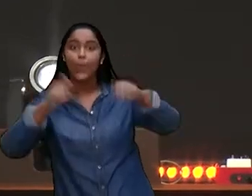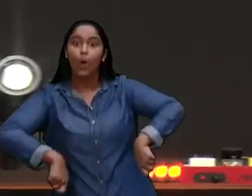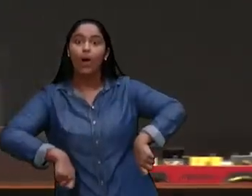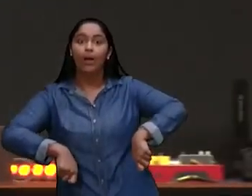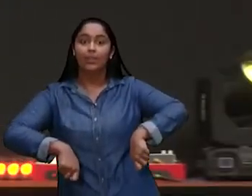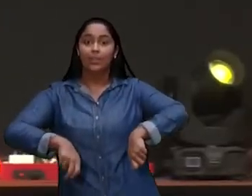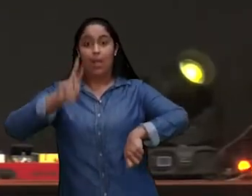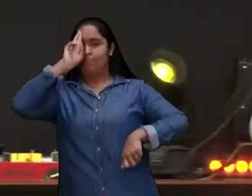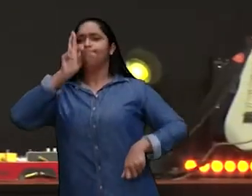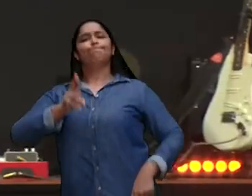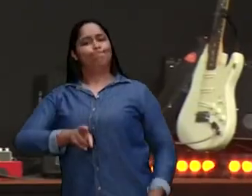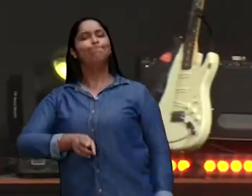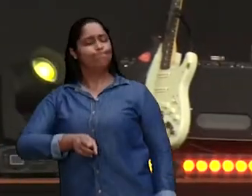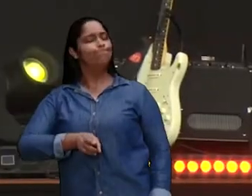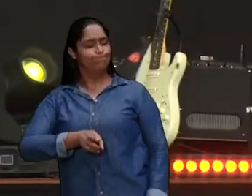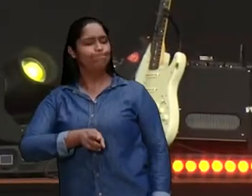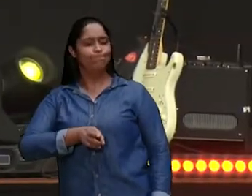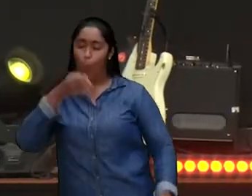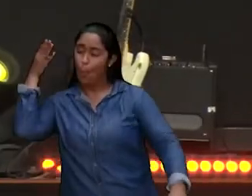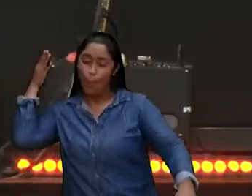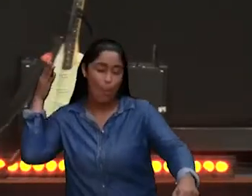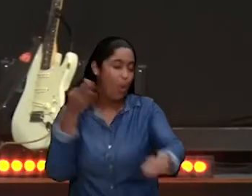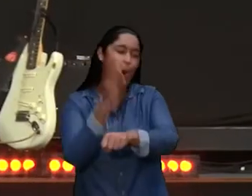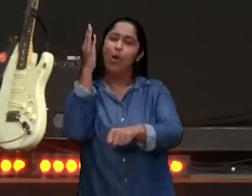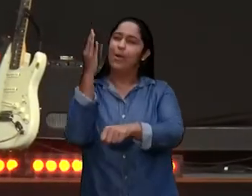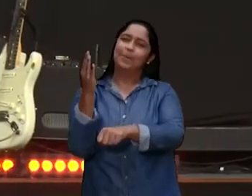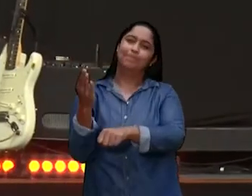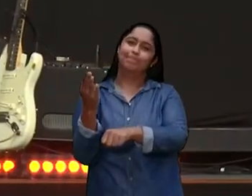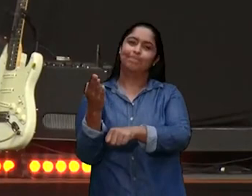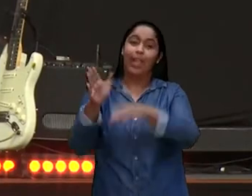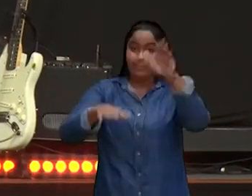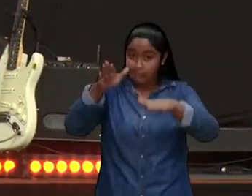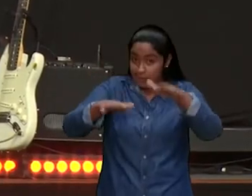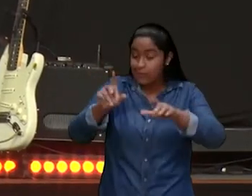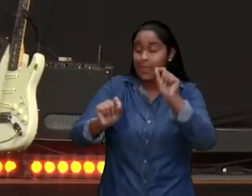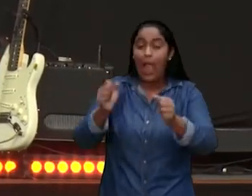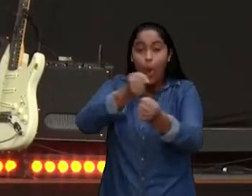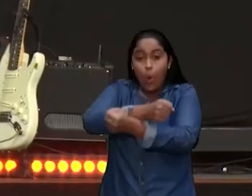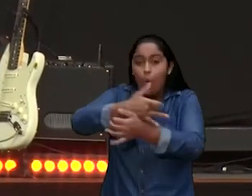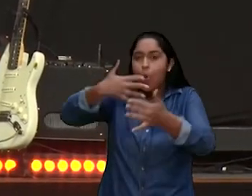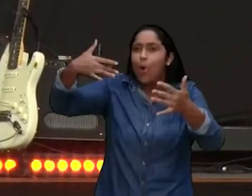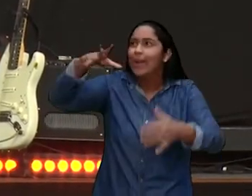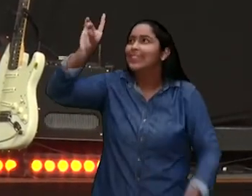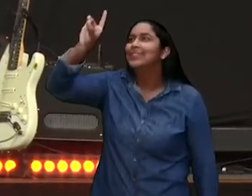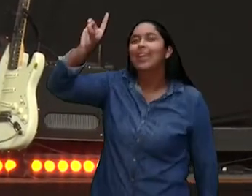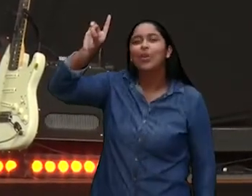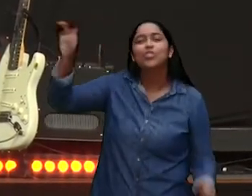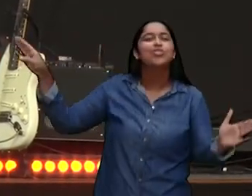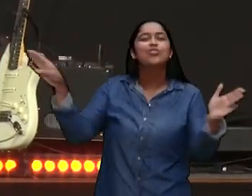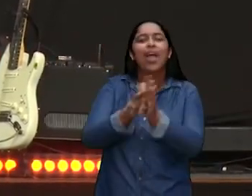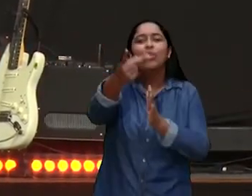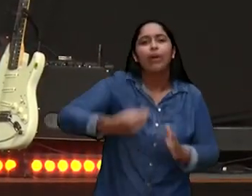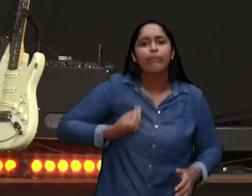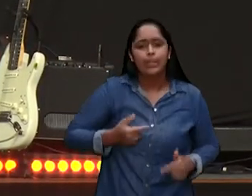e quantas vezes a glória de Deus chega na igreja na tua vida Quantas vezes a